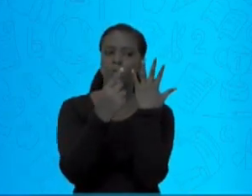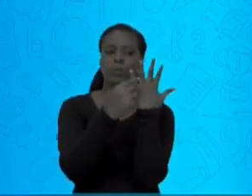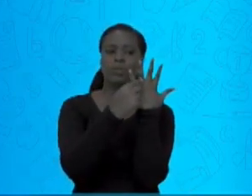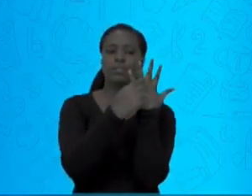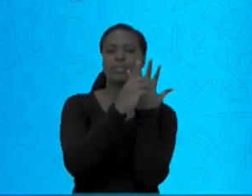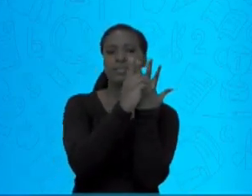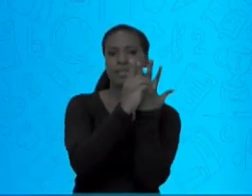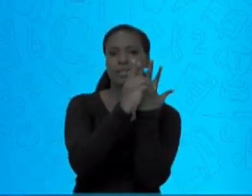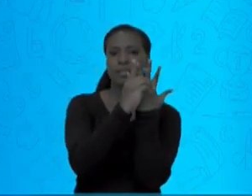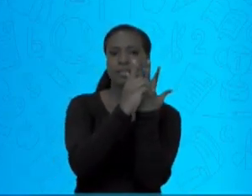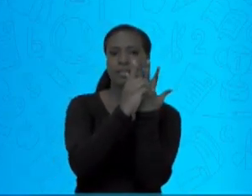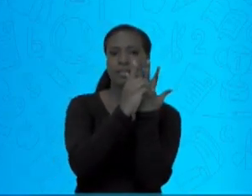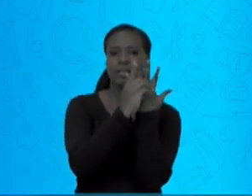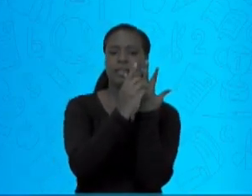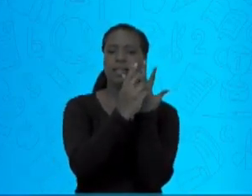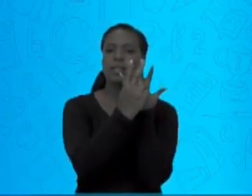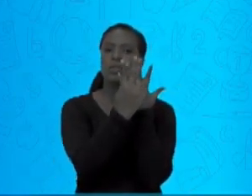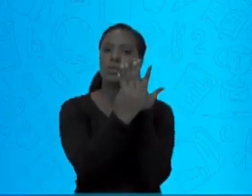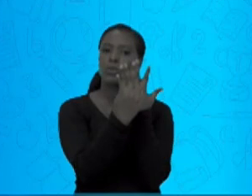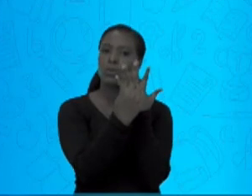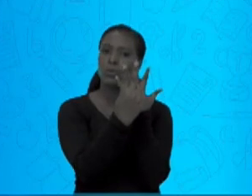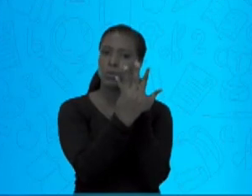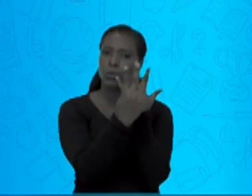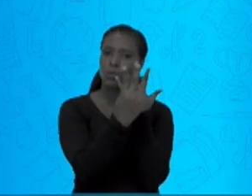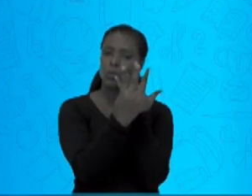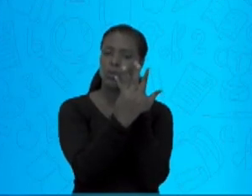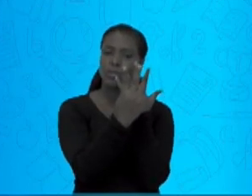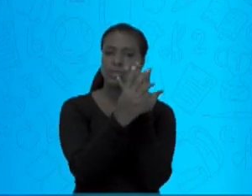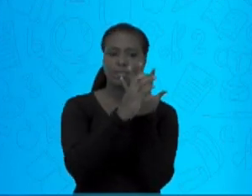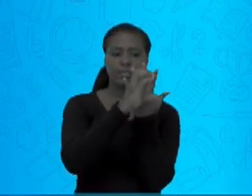2 centenas